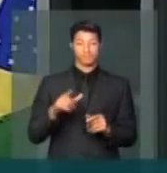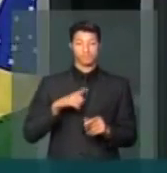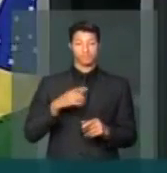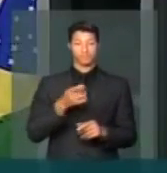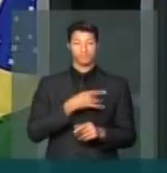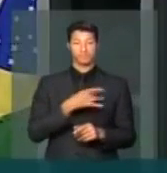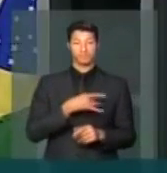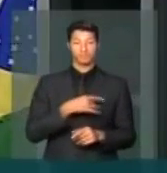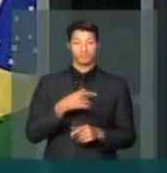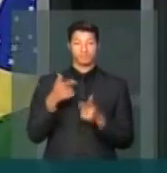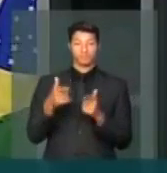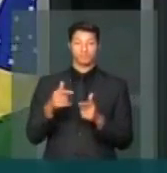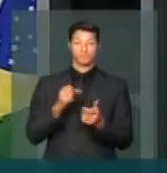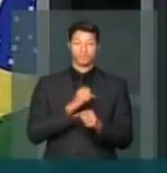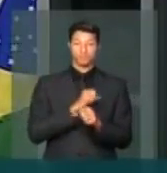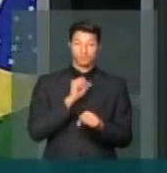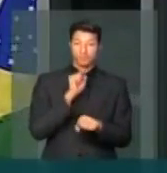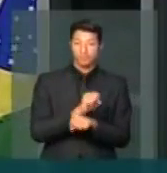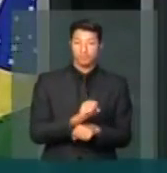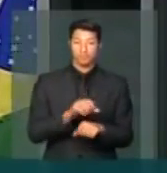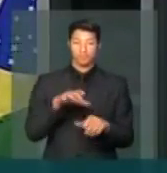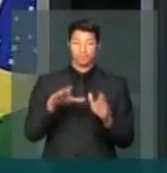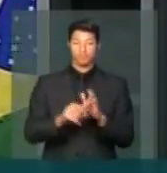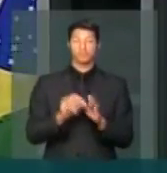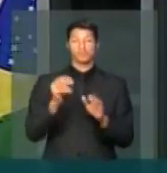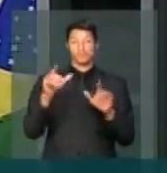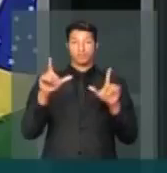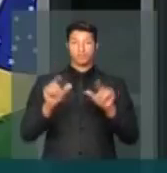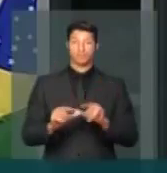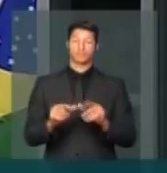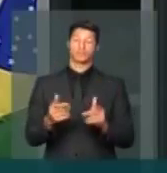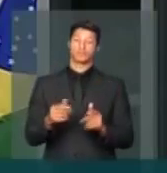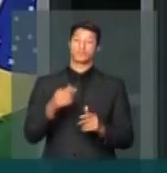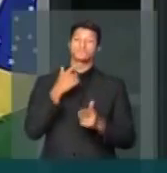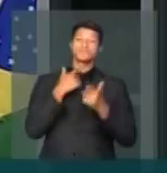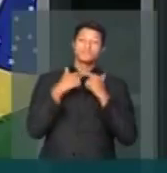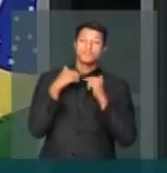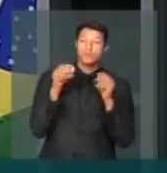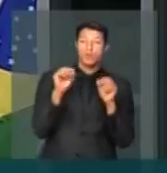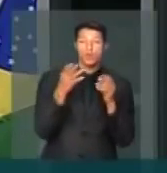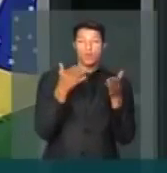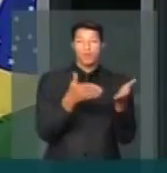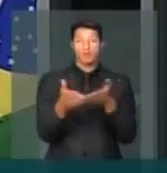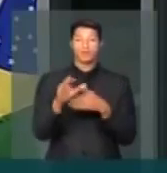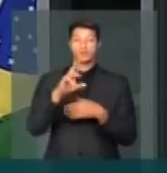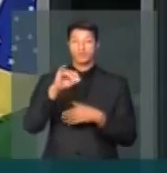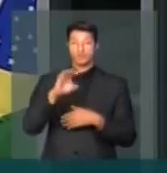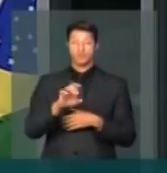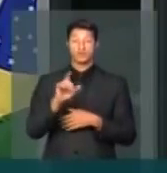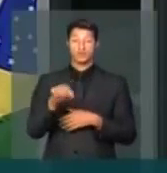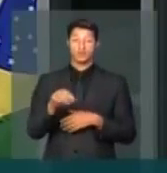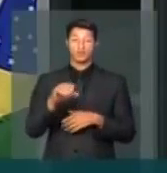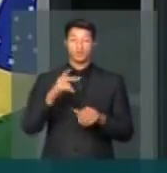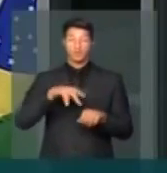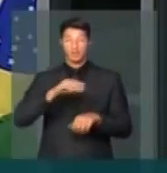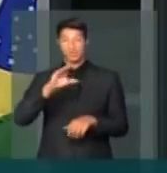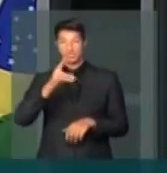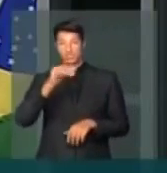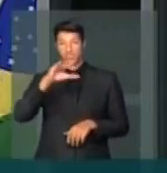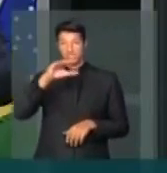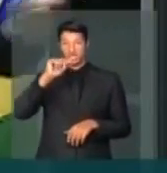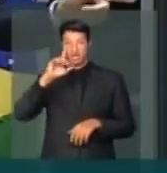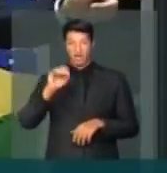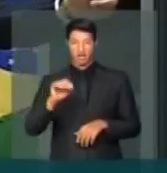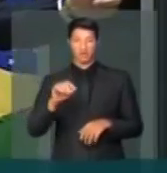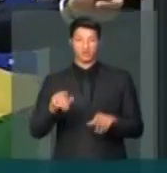medo de levar um tiro e para de assaltar, pelo menos diminui a sua participação nos crimes. Foi assim em Chicago, está